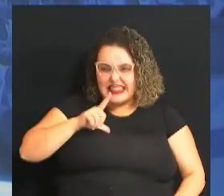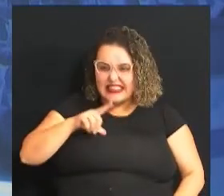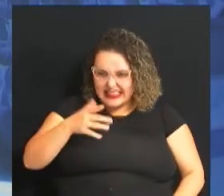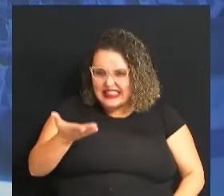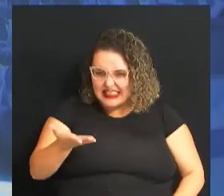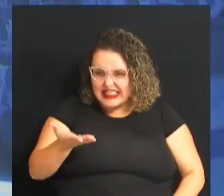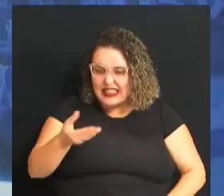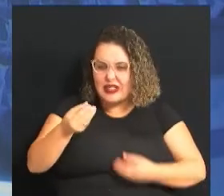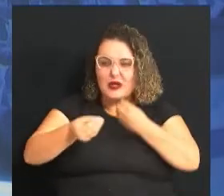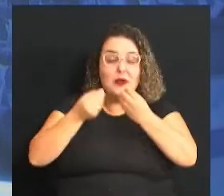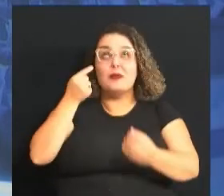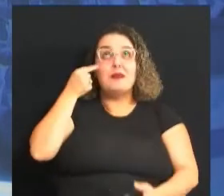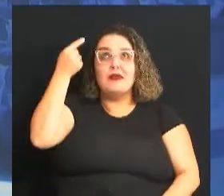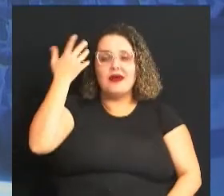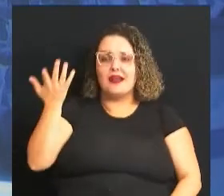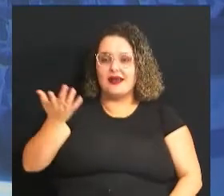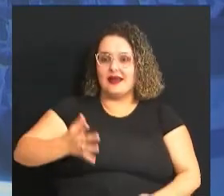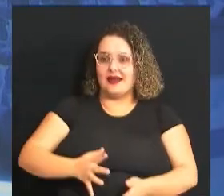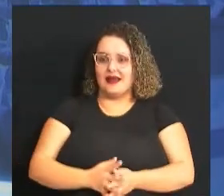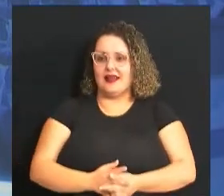onde que ela tirou isso?